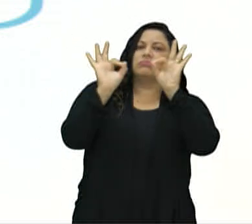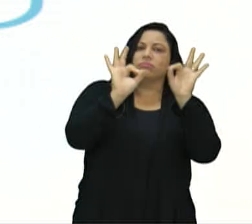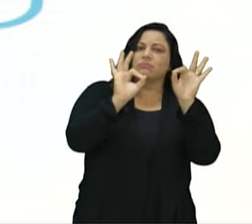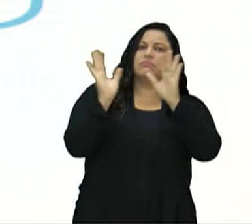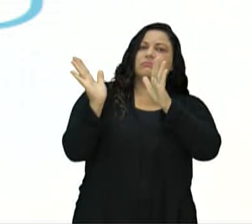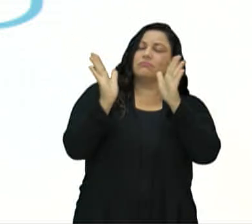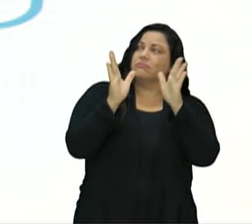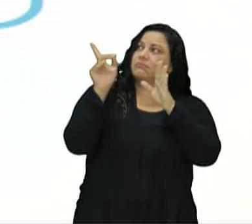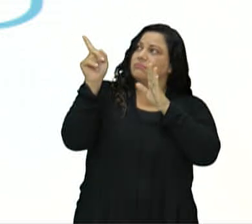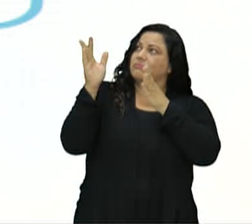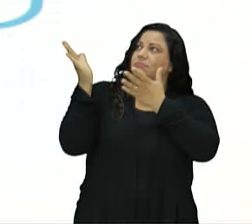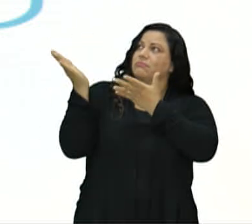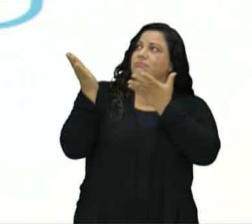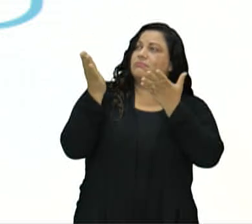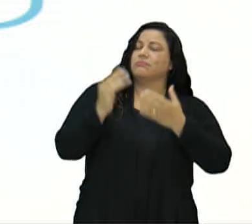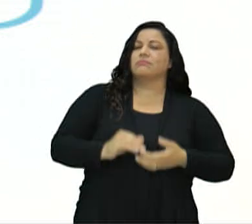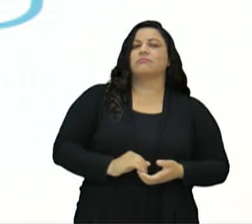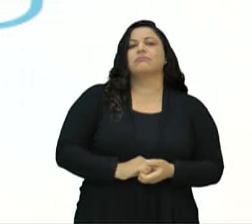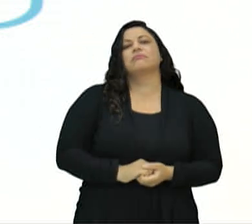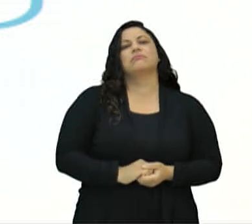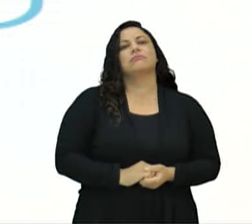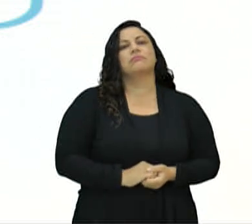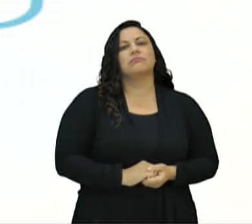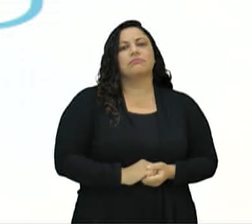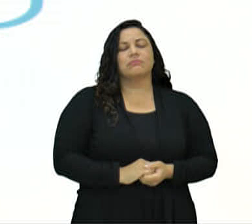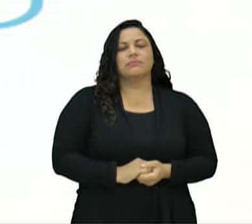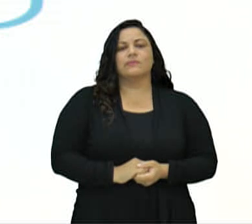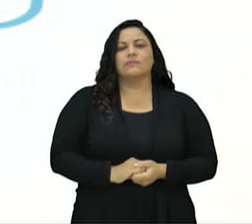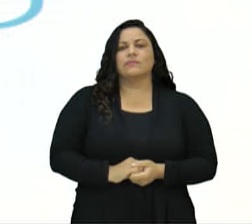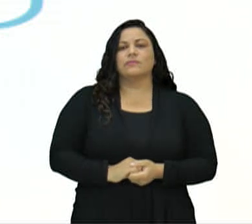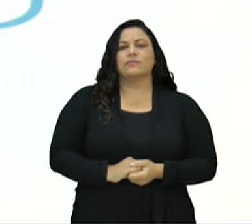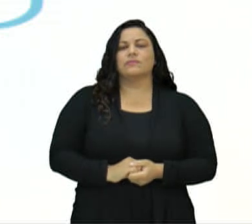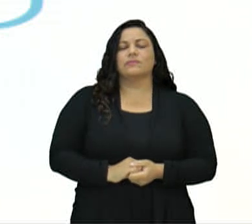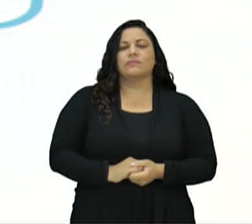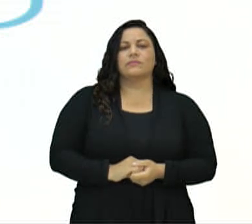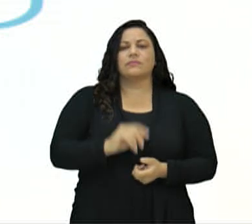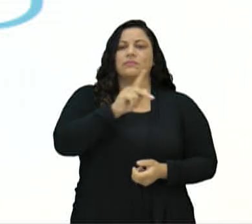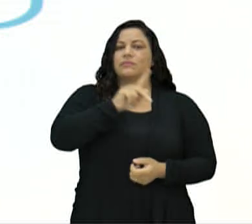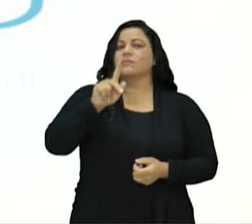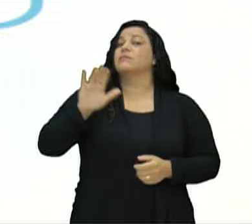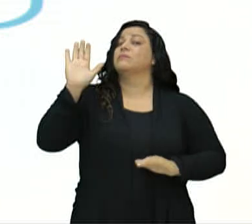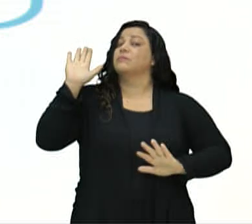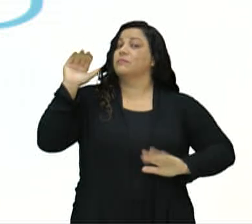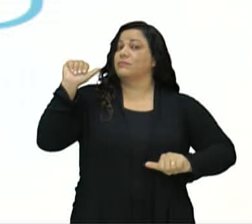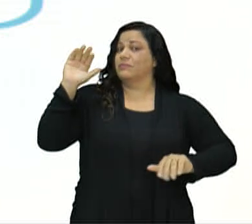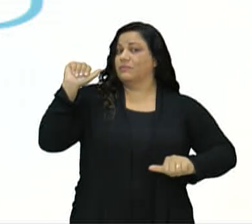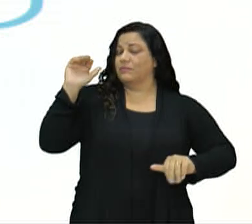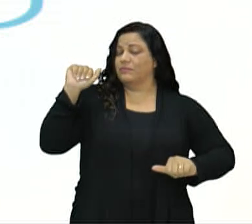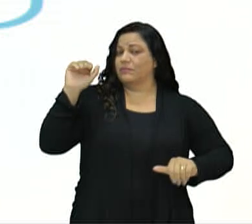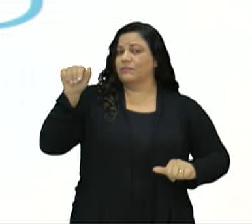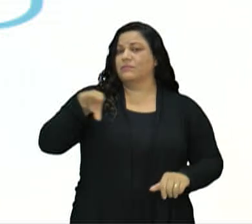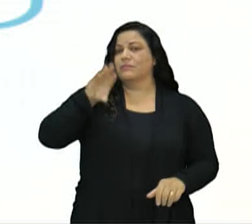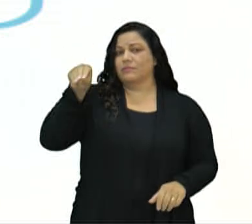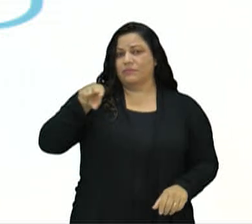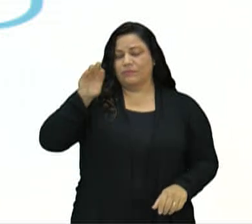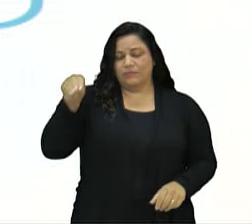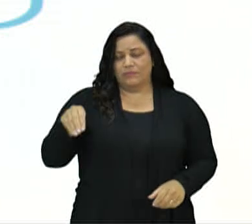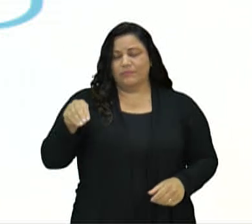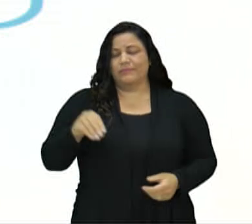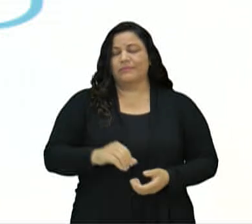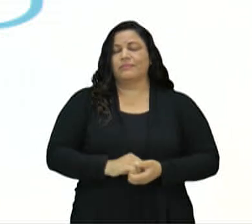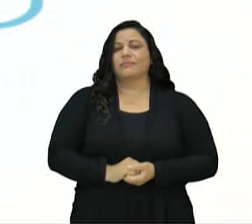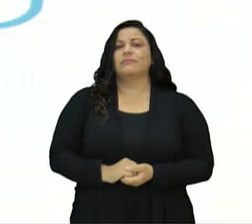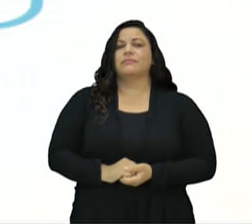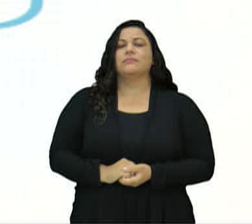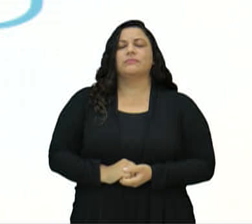instalaciones deportivas. Em la 4, zonas libres para estacionar. Uma questão importante porque em